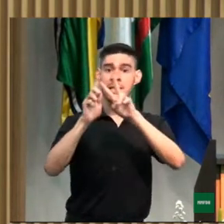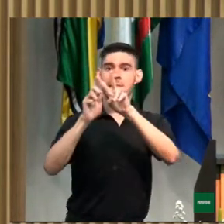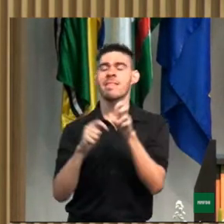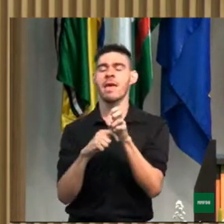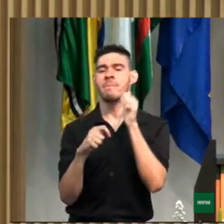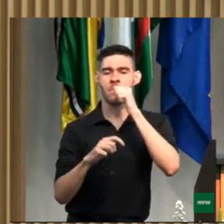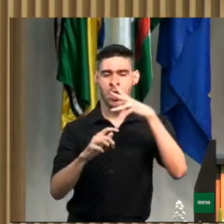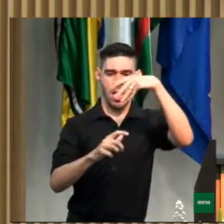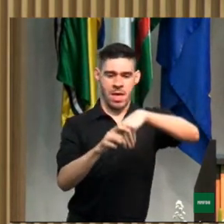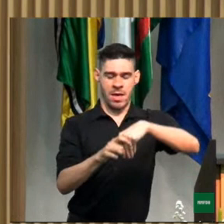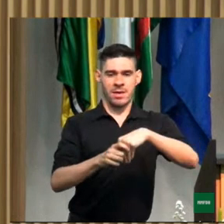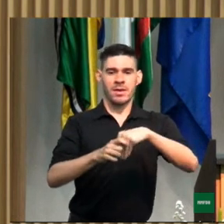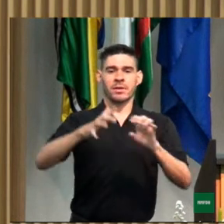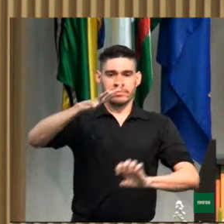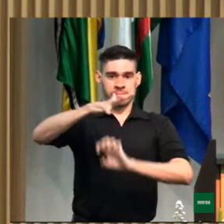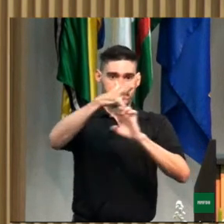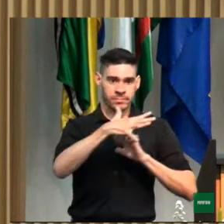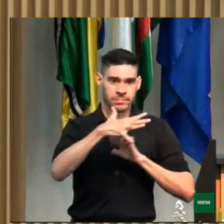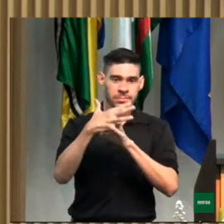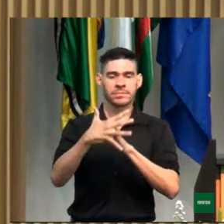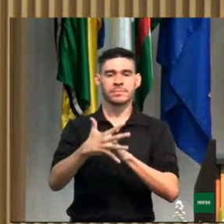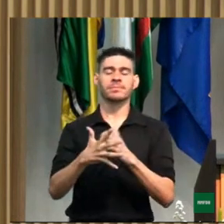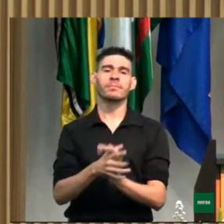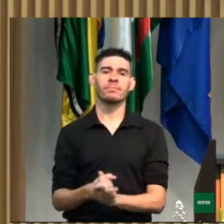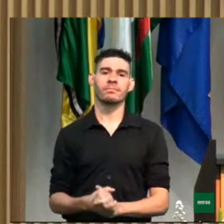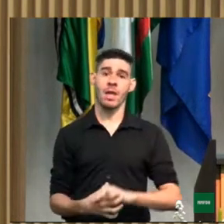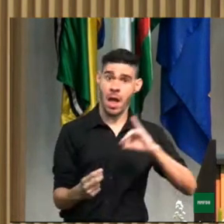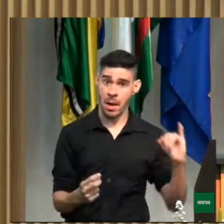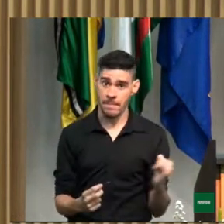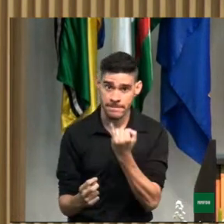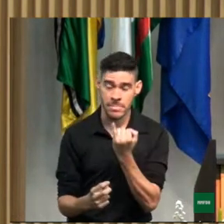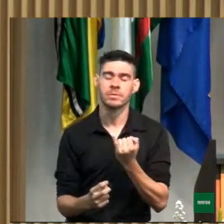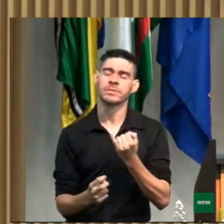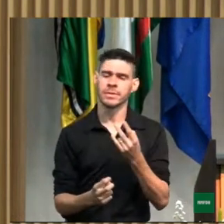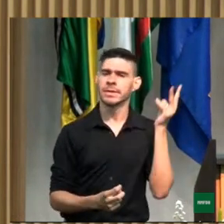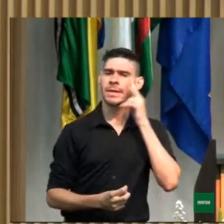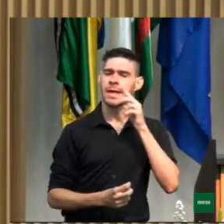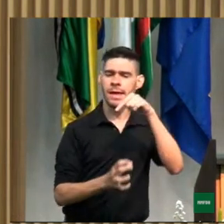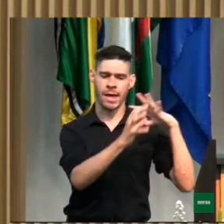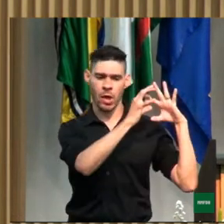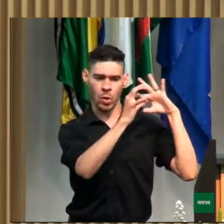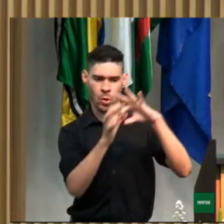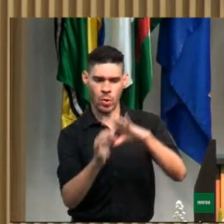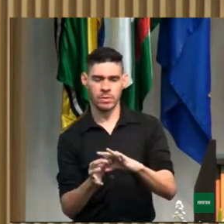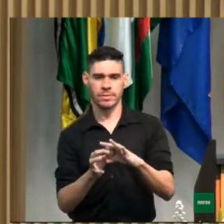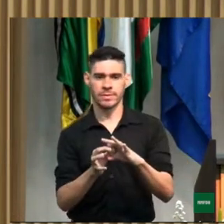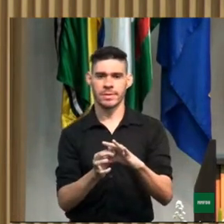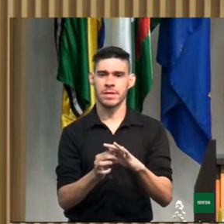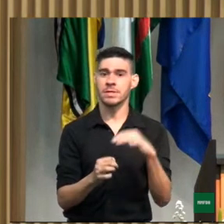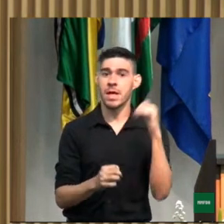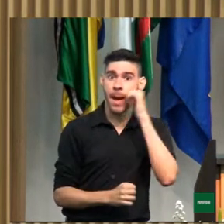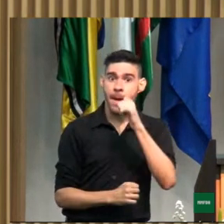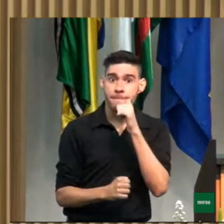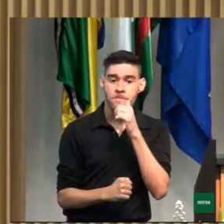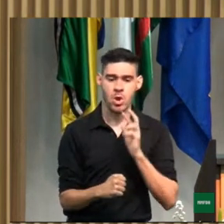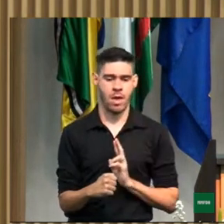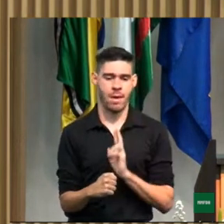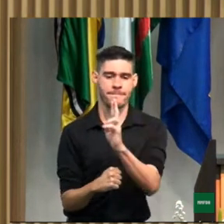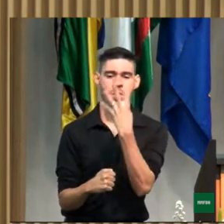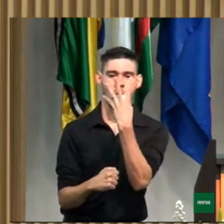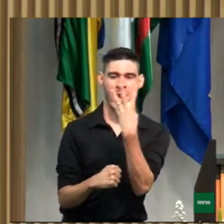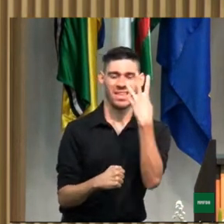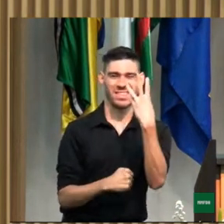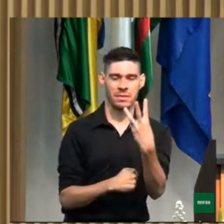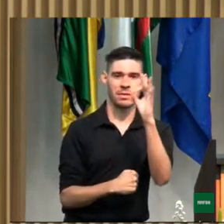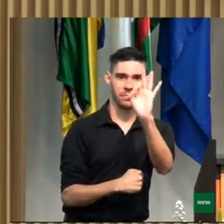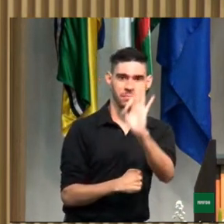corporativo. Eu aproveito para lembrar, nesse contexto, que as mulheres representam 43% dos chefes de